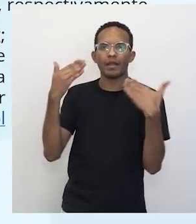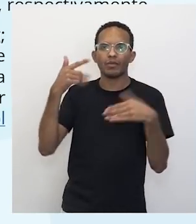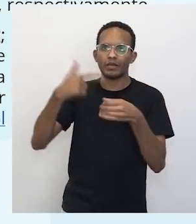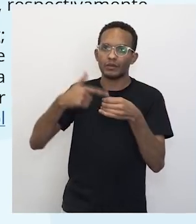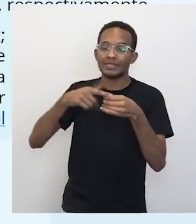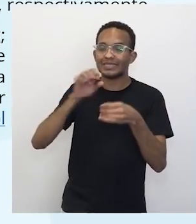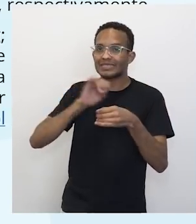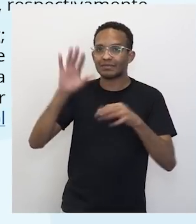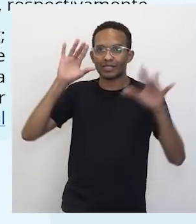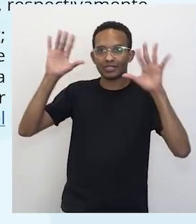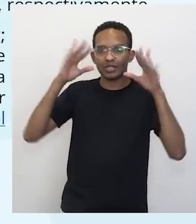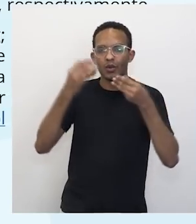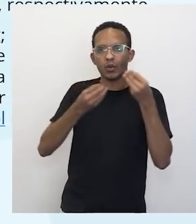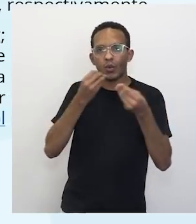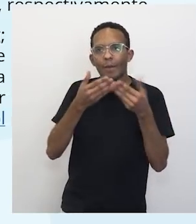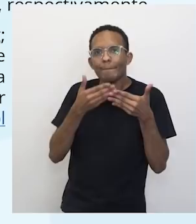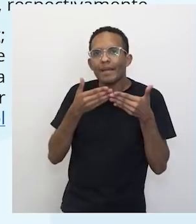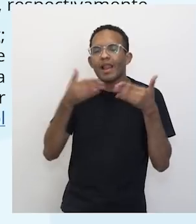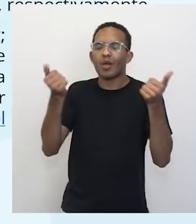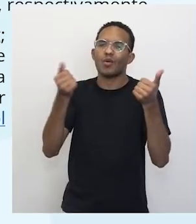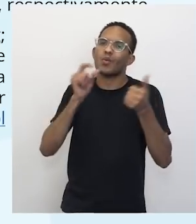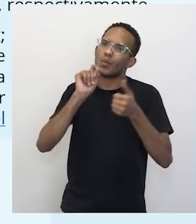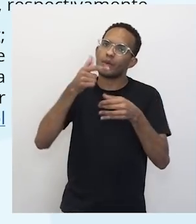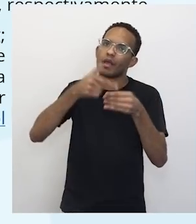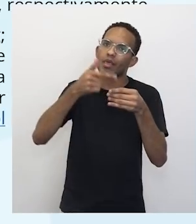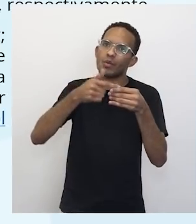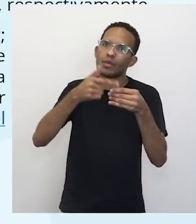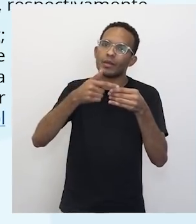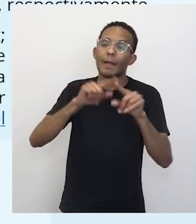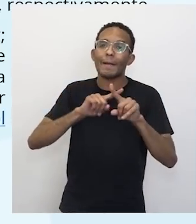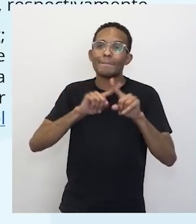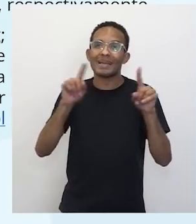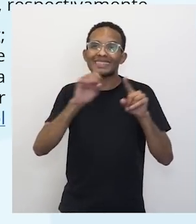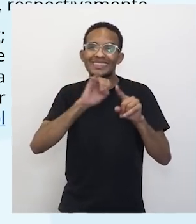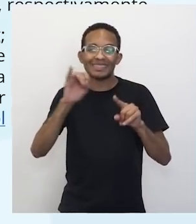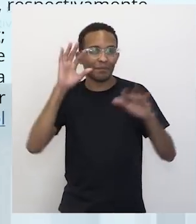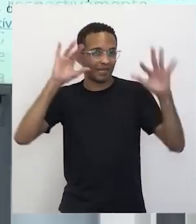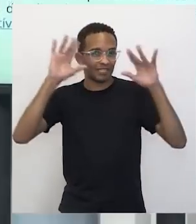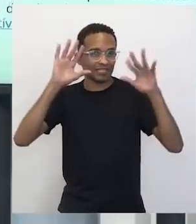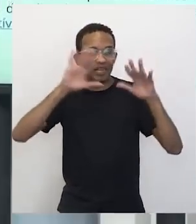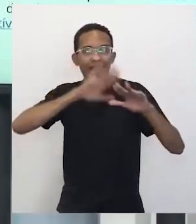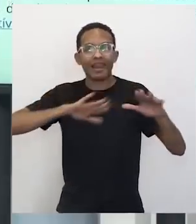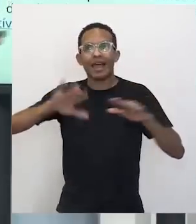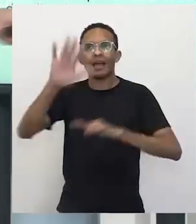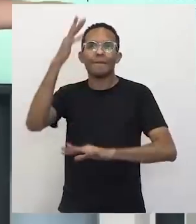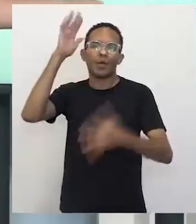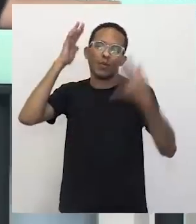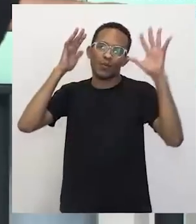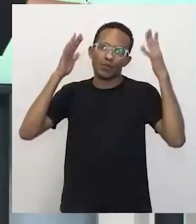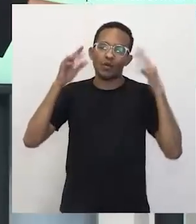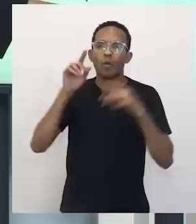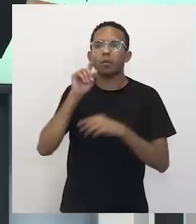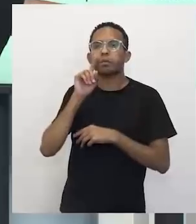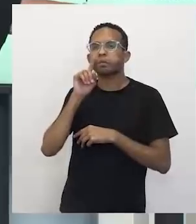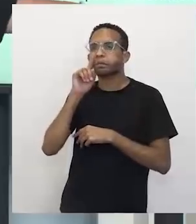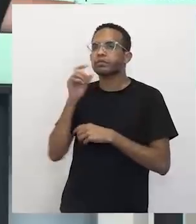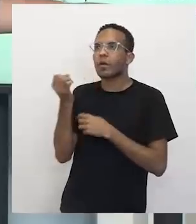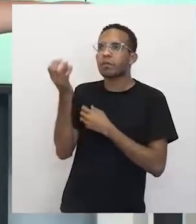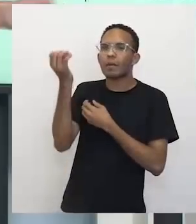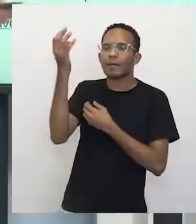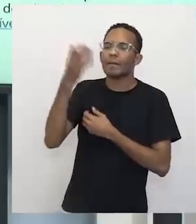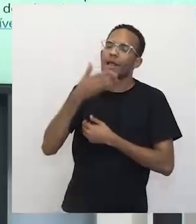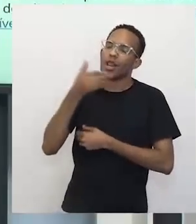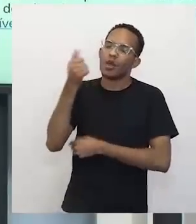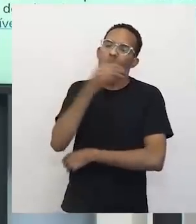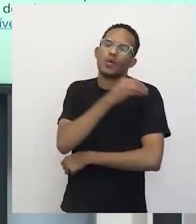se eu pensar em rendimento, é a gasolina. Se eu pensar em poluição, eu prefiro o uso do